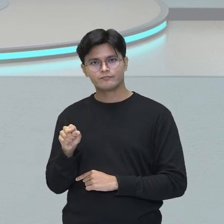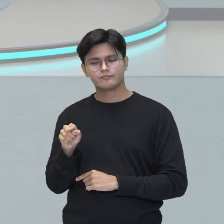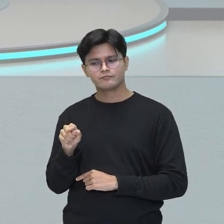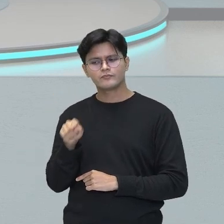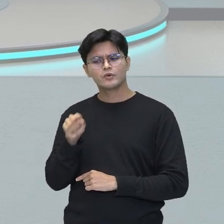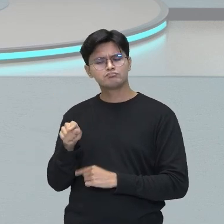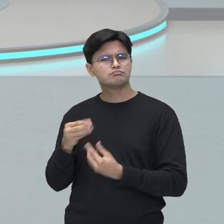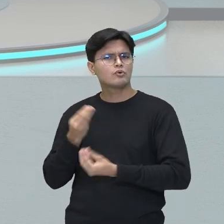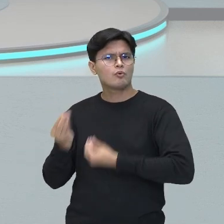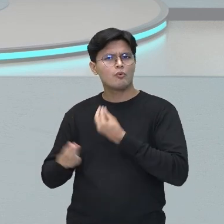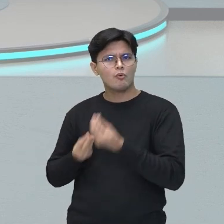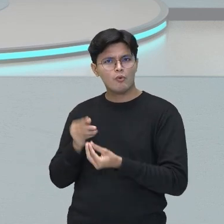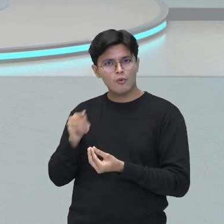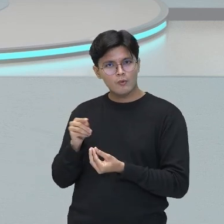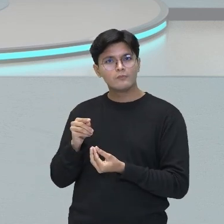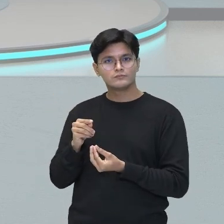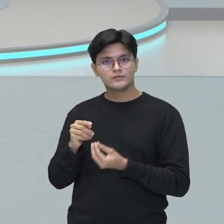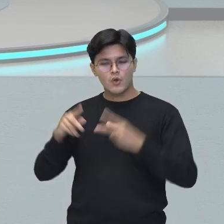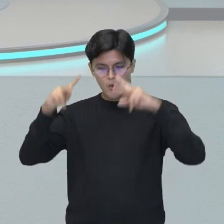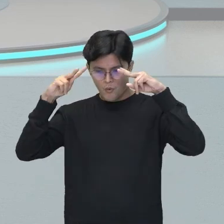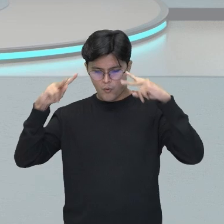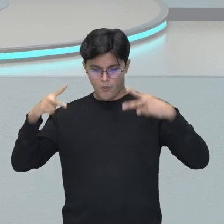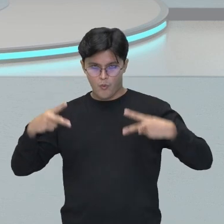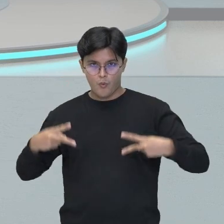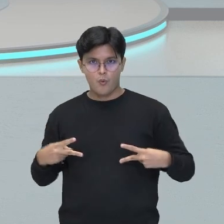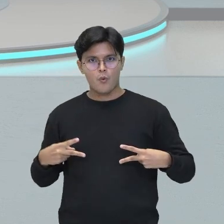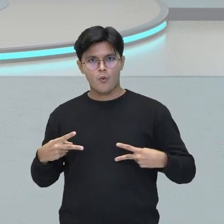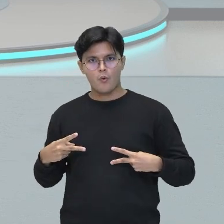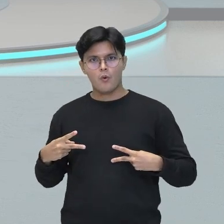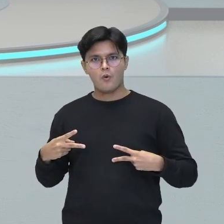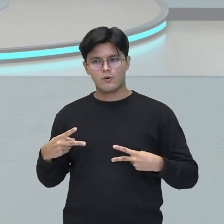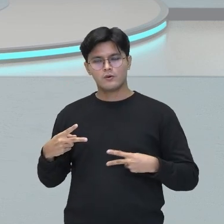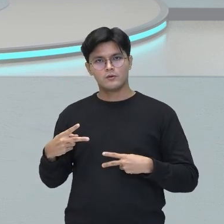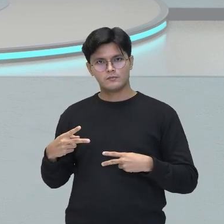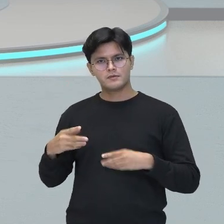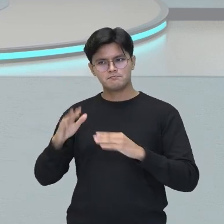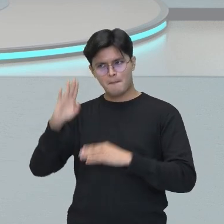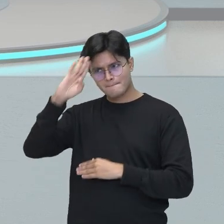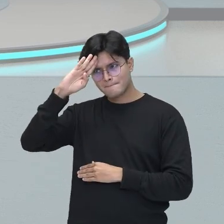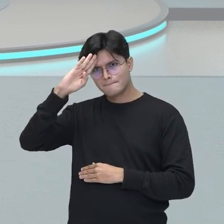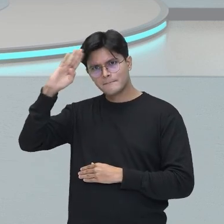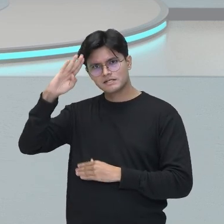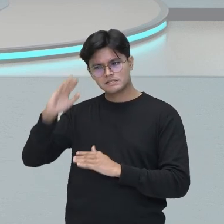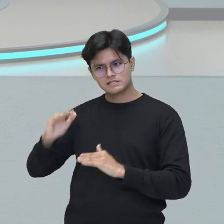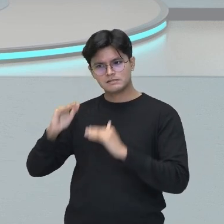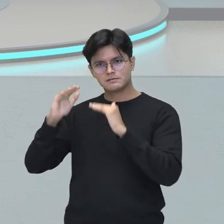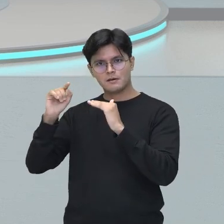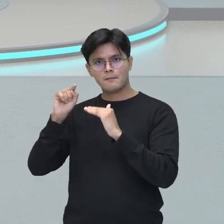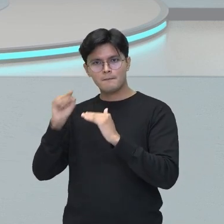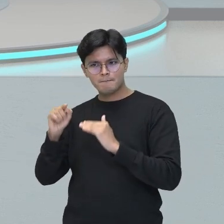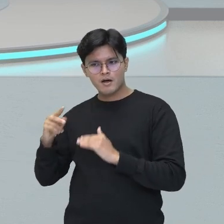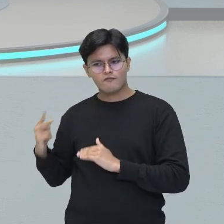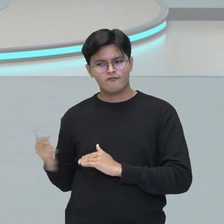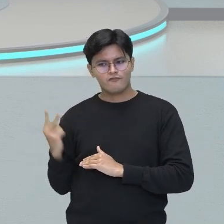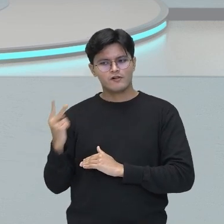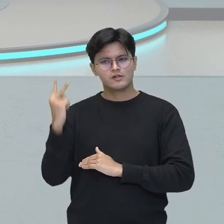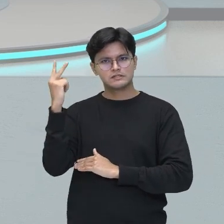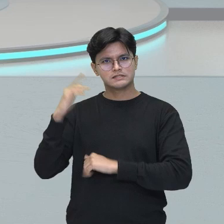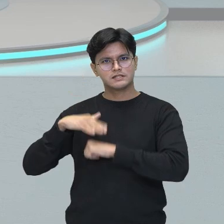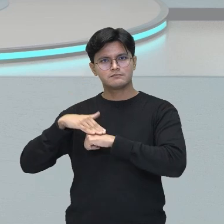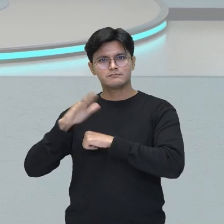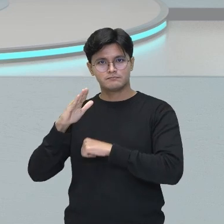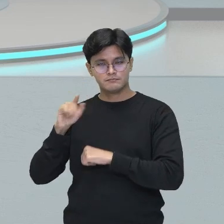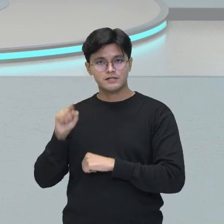antropocentrismo é o homem como centro do mundo aí começa ser valorizado o